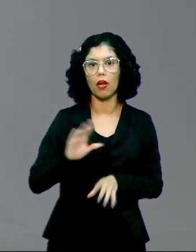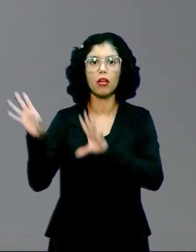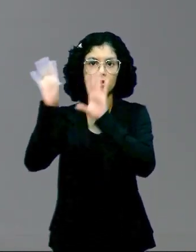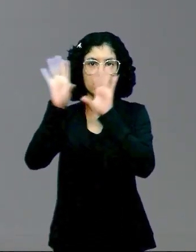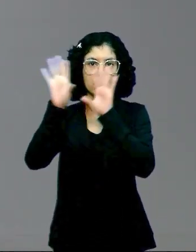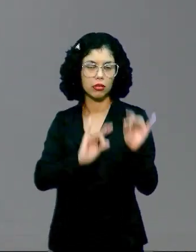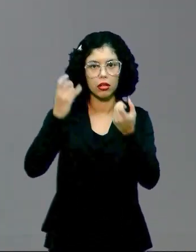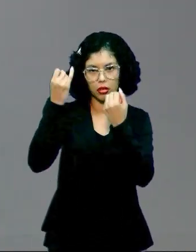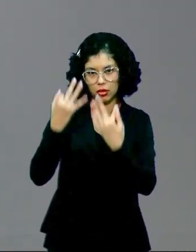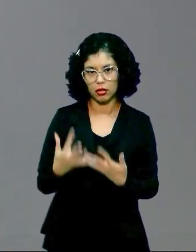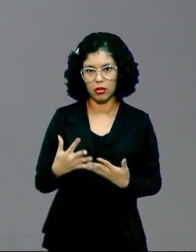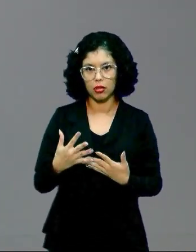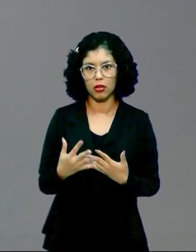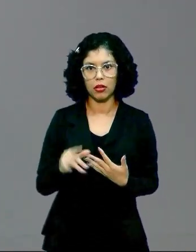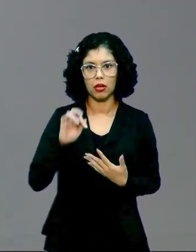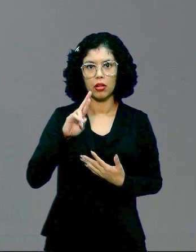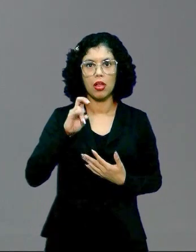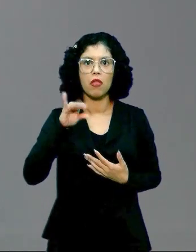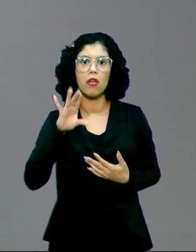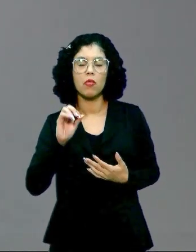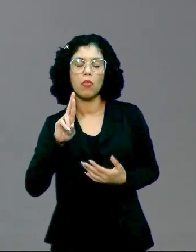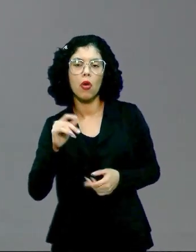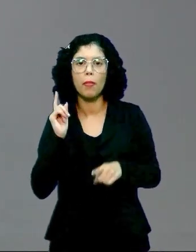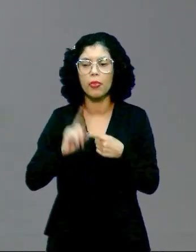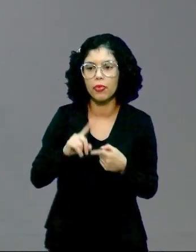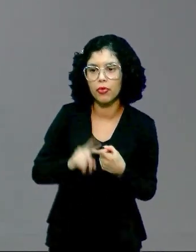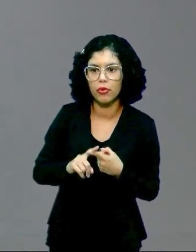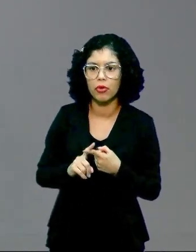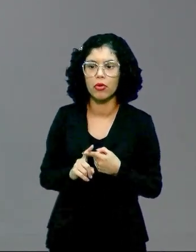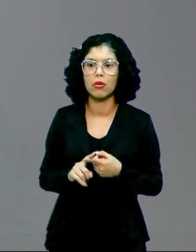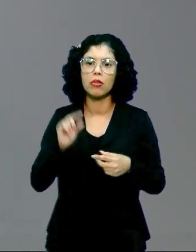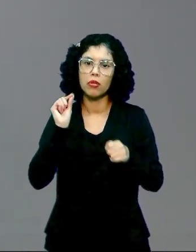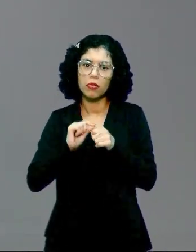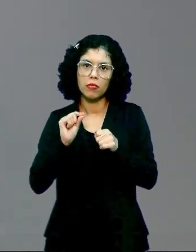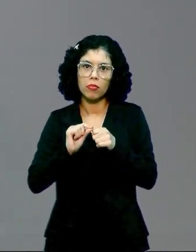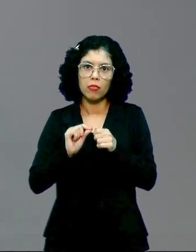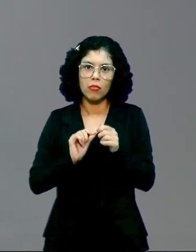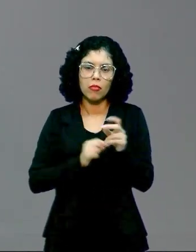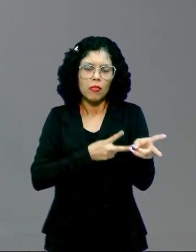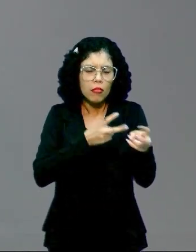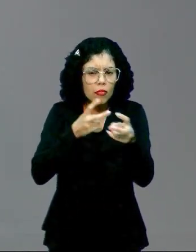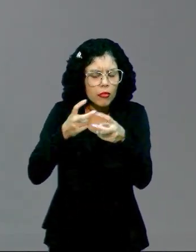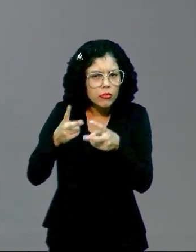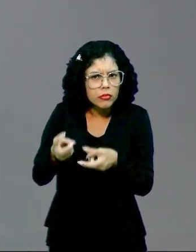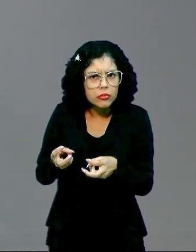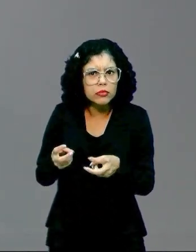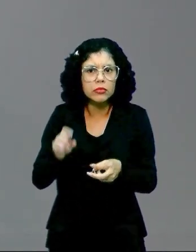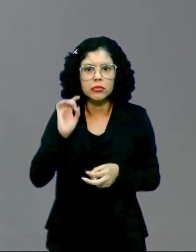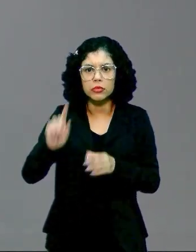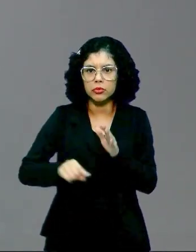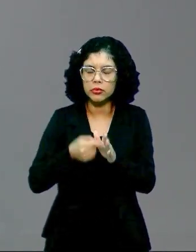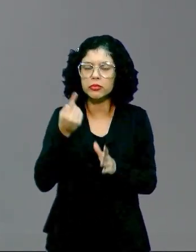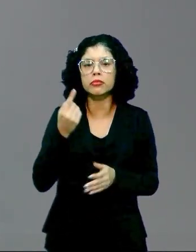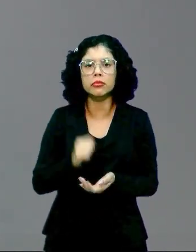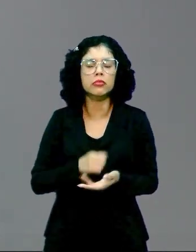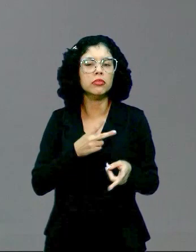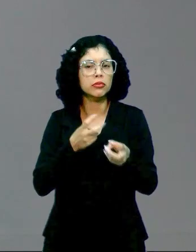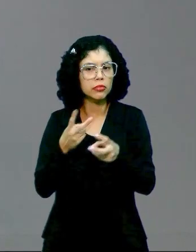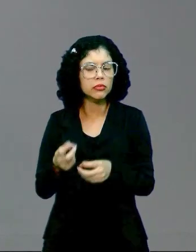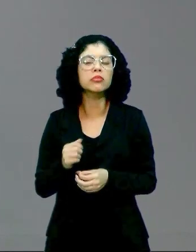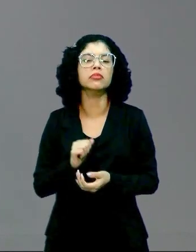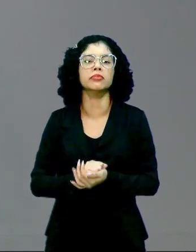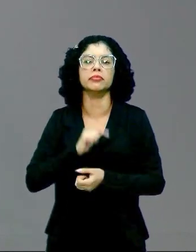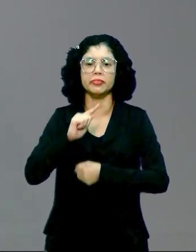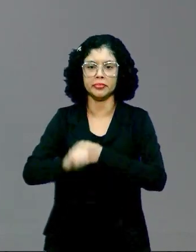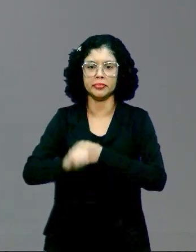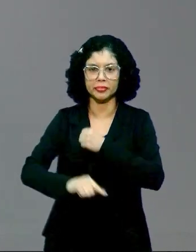esse modelo como Rutherford-Bohr. Por quê? Bohr ele fez algumas observações. Então, primeiro, nós temos um átomo que